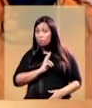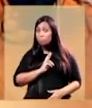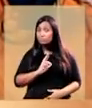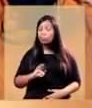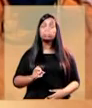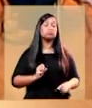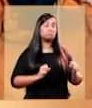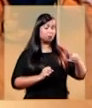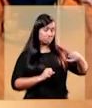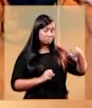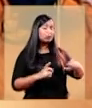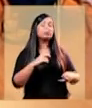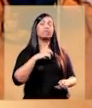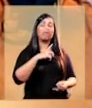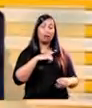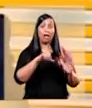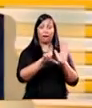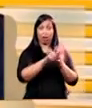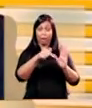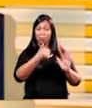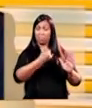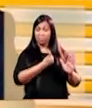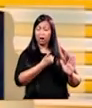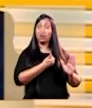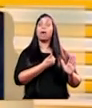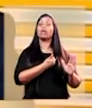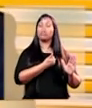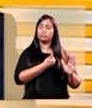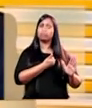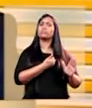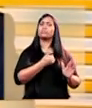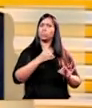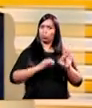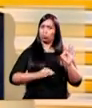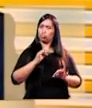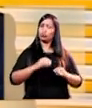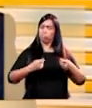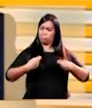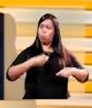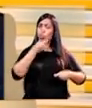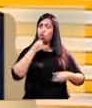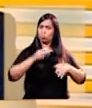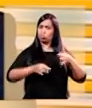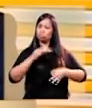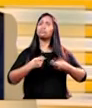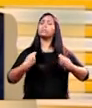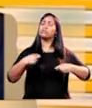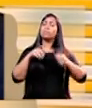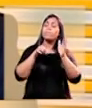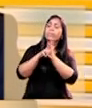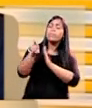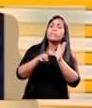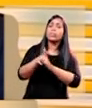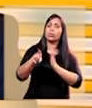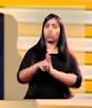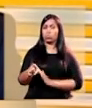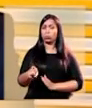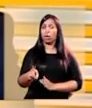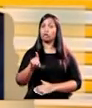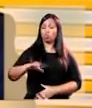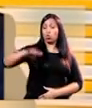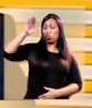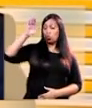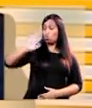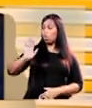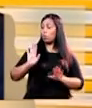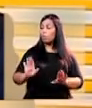para cada caso? Sim, tem a lei prevê, o Estatuto prevê que o juiz deve perguntar, não só